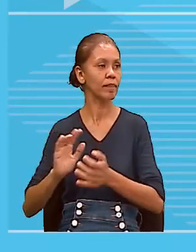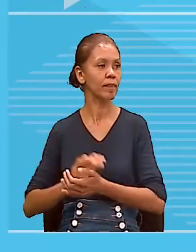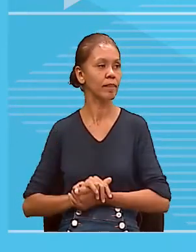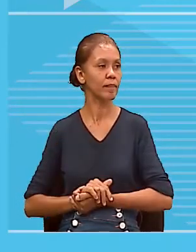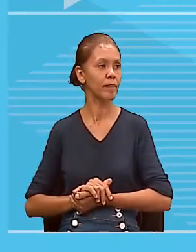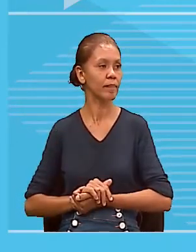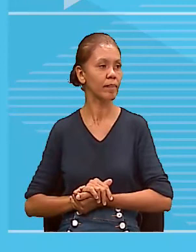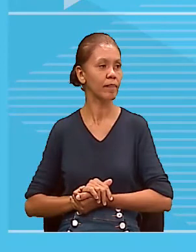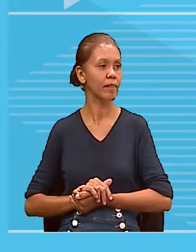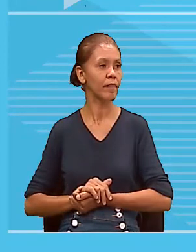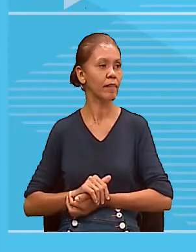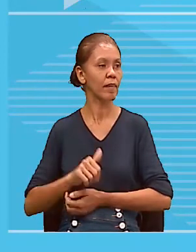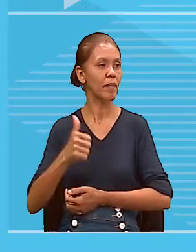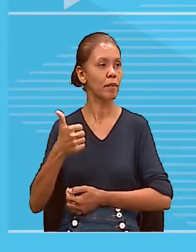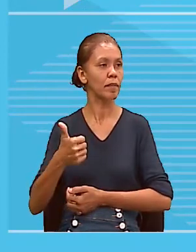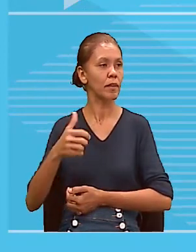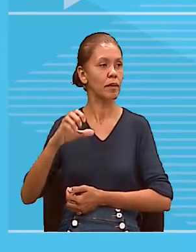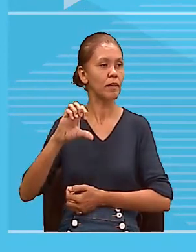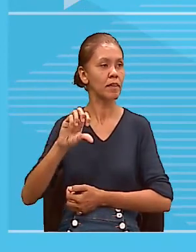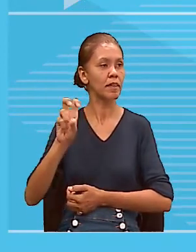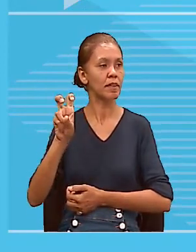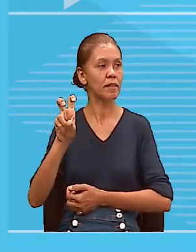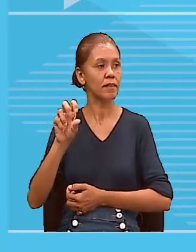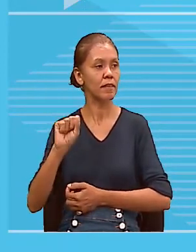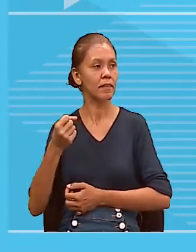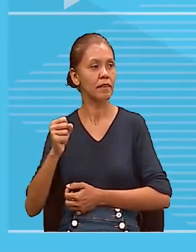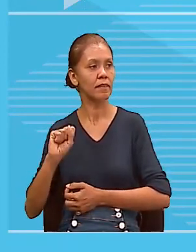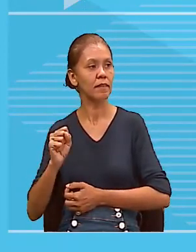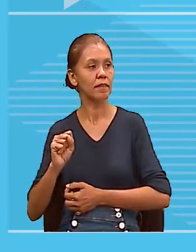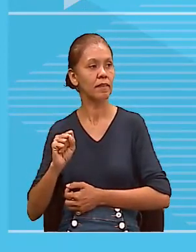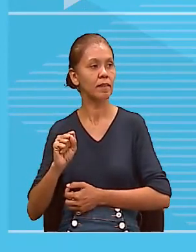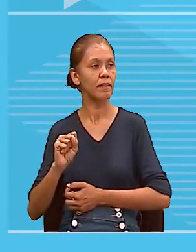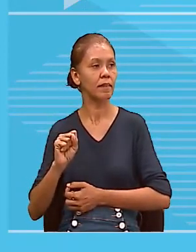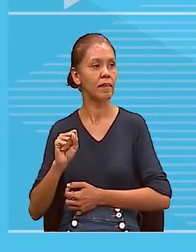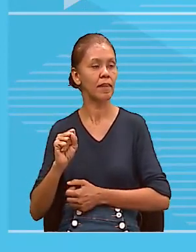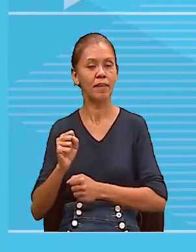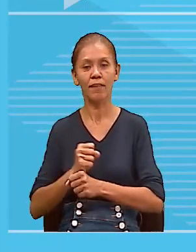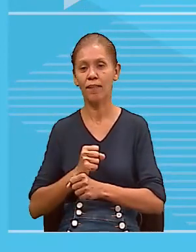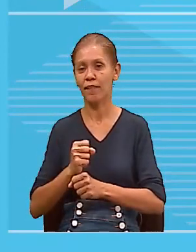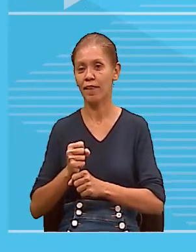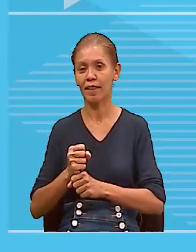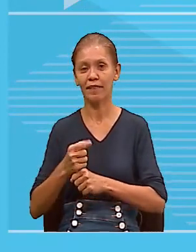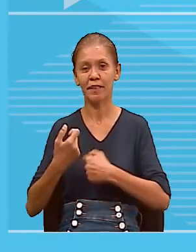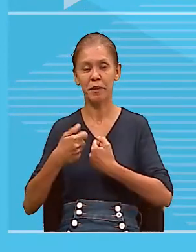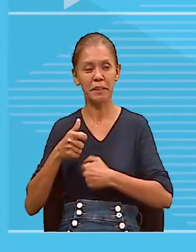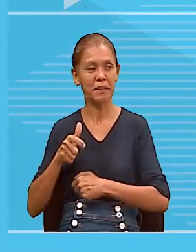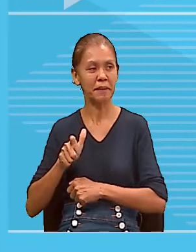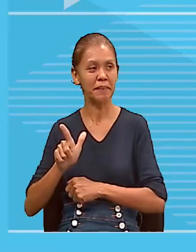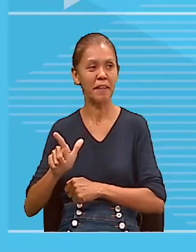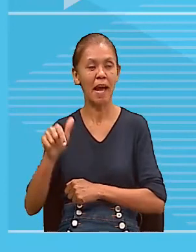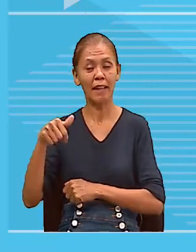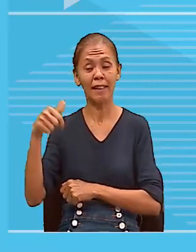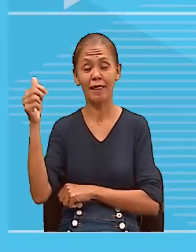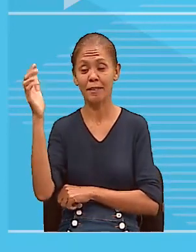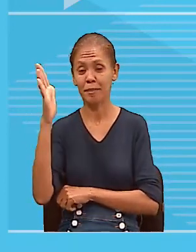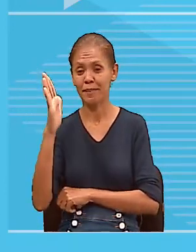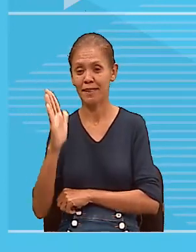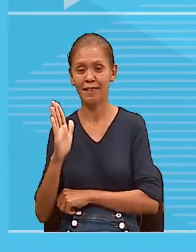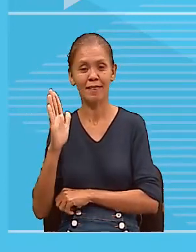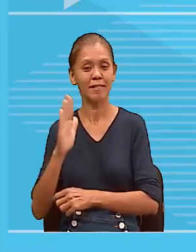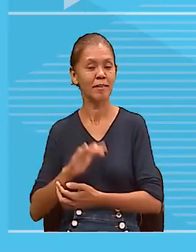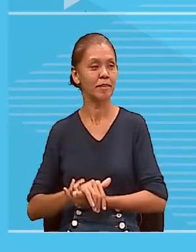em 1958 o ano que não deveria terminar ah papai no Brasil viu no